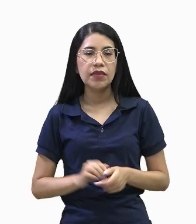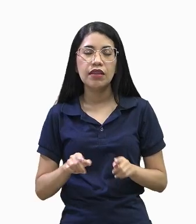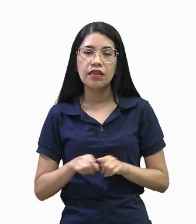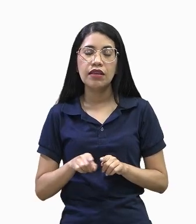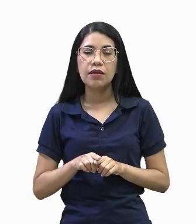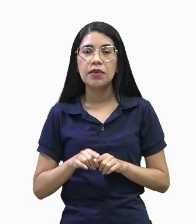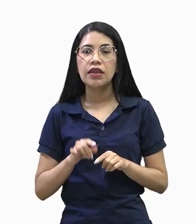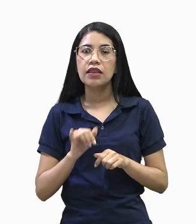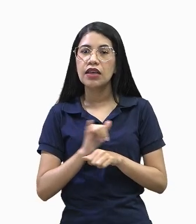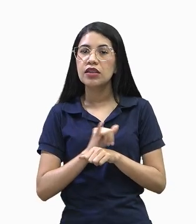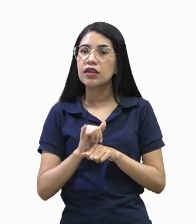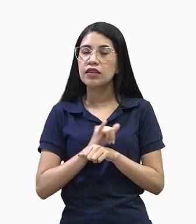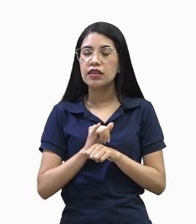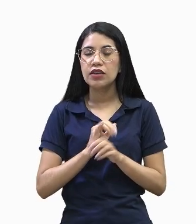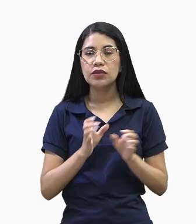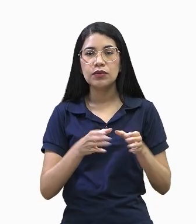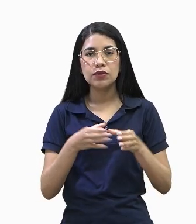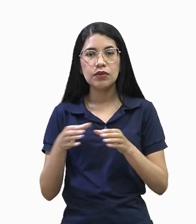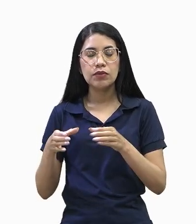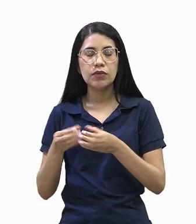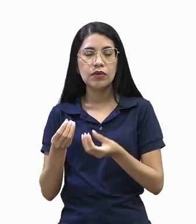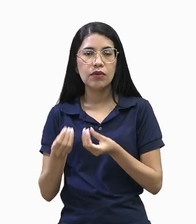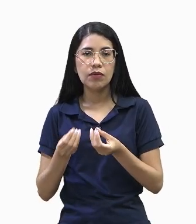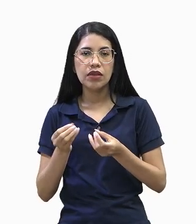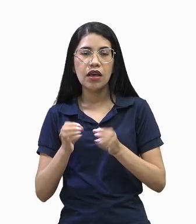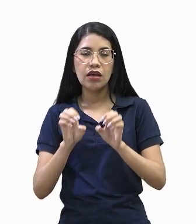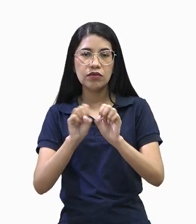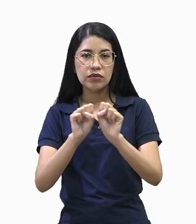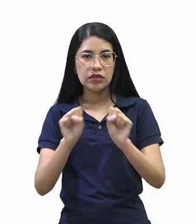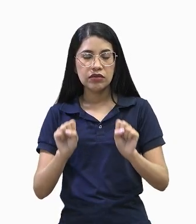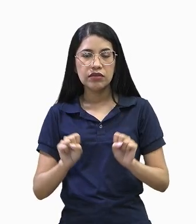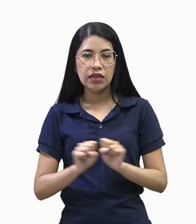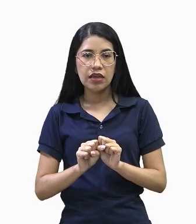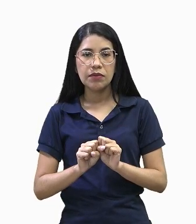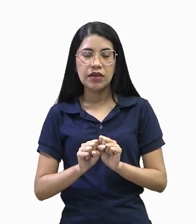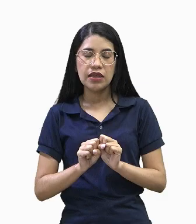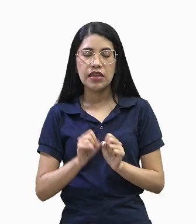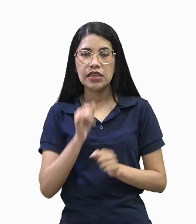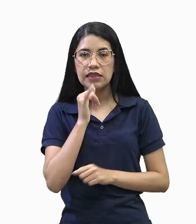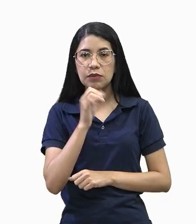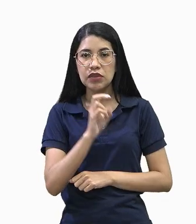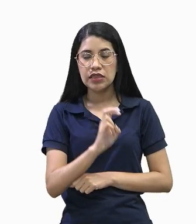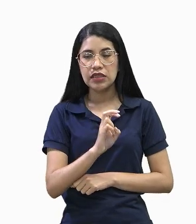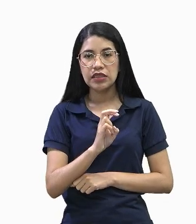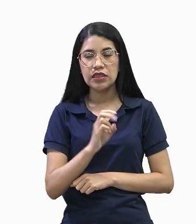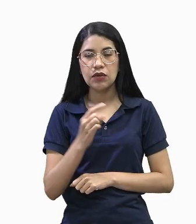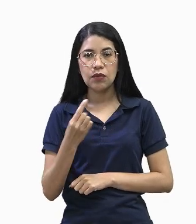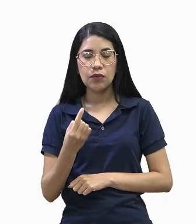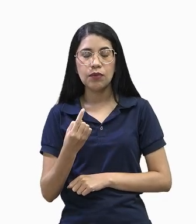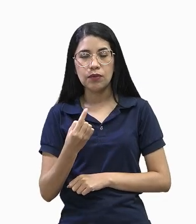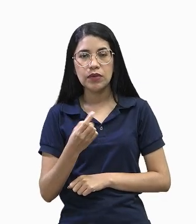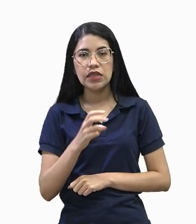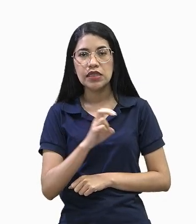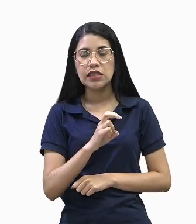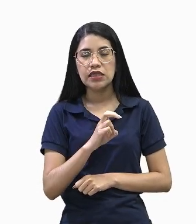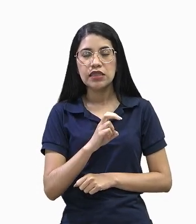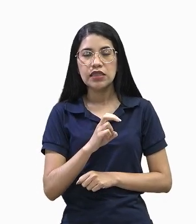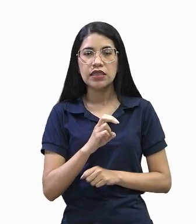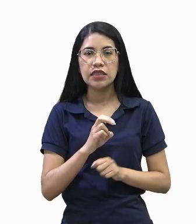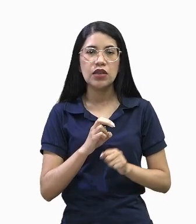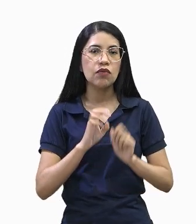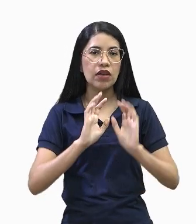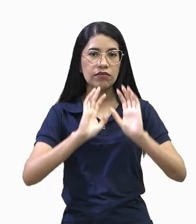Taticamente, as equipes se organizam em sistemas, como o 5x1, onde há 5 atacantes e um